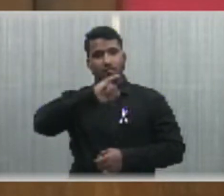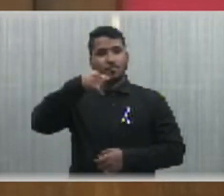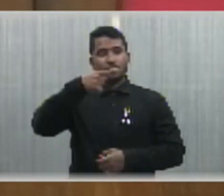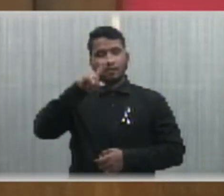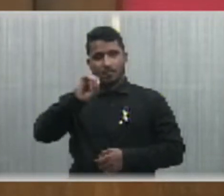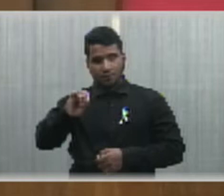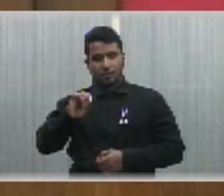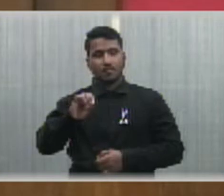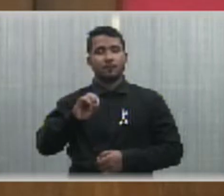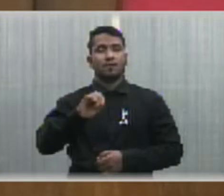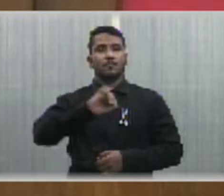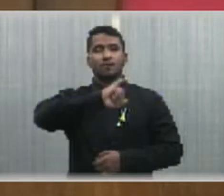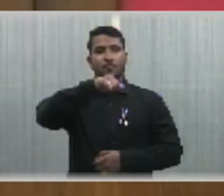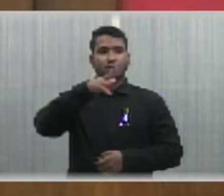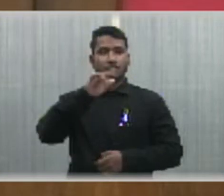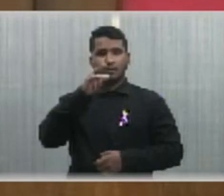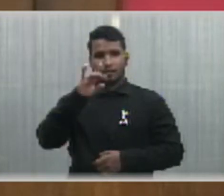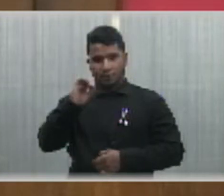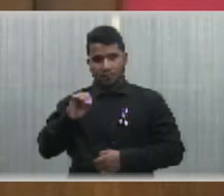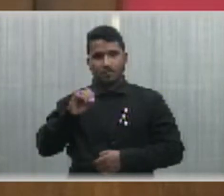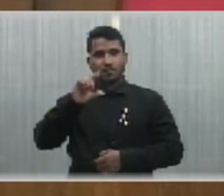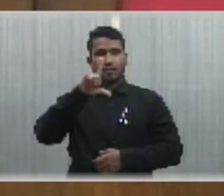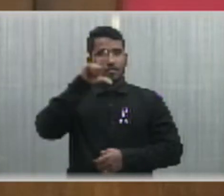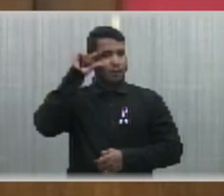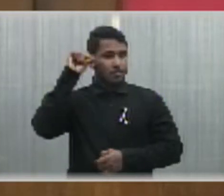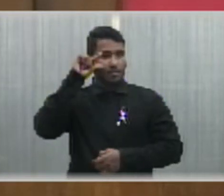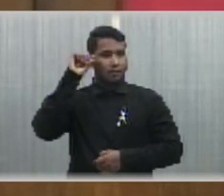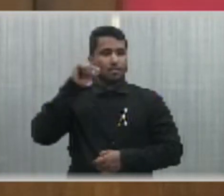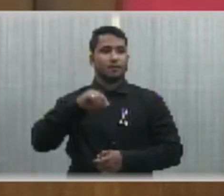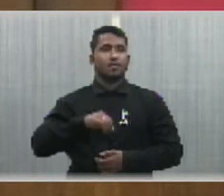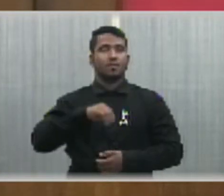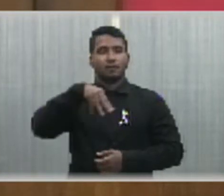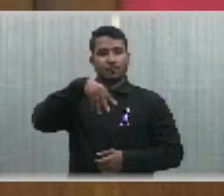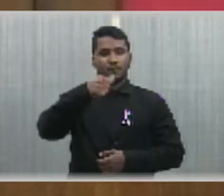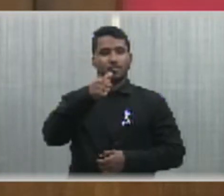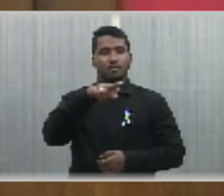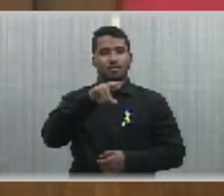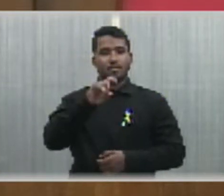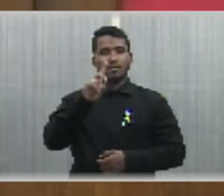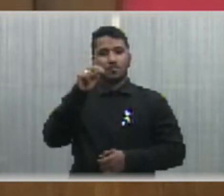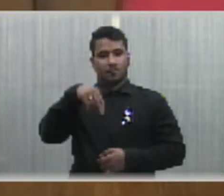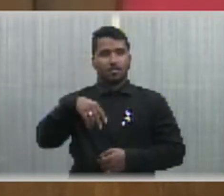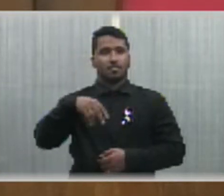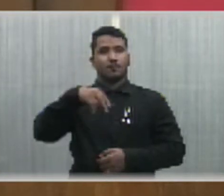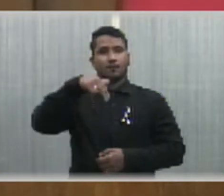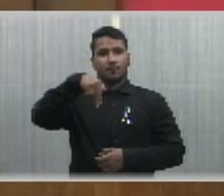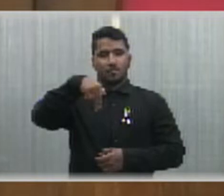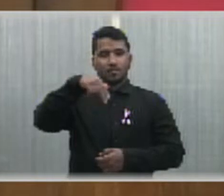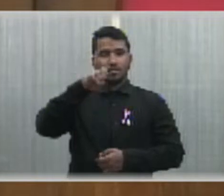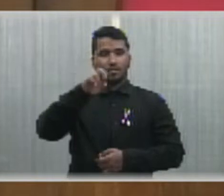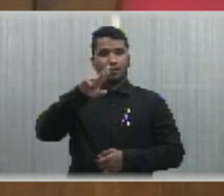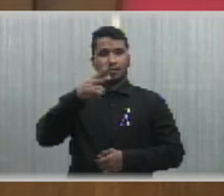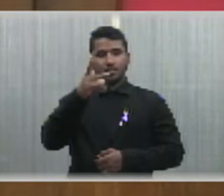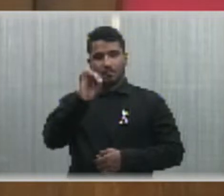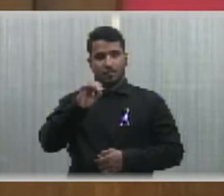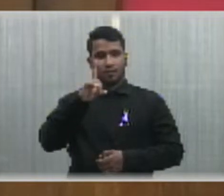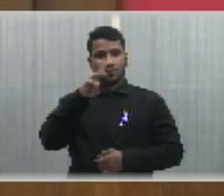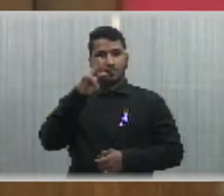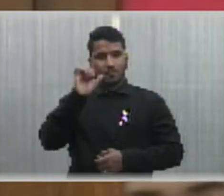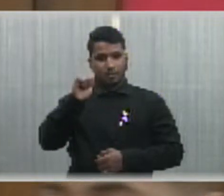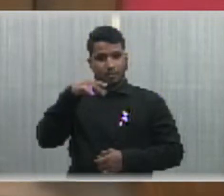Madison, Júlio Arco Verde, Luci Soares, Marder Menezes, Nerinho, Oliveira